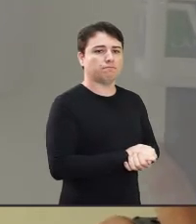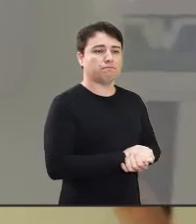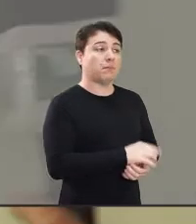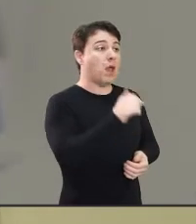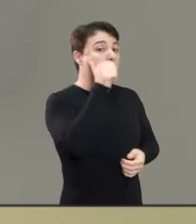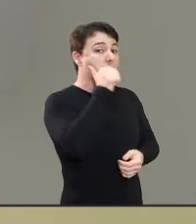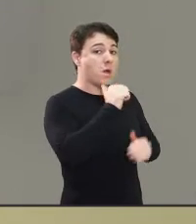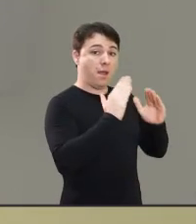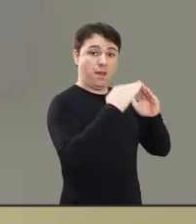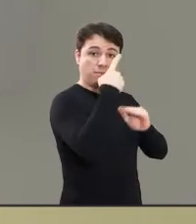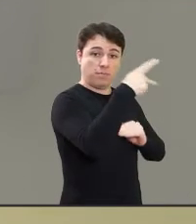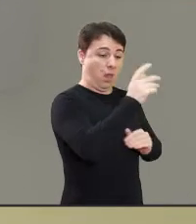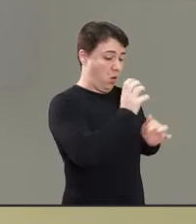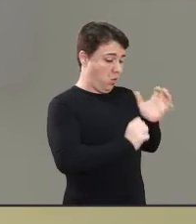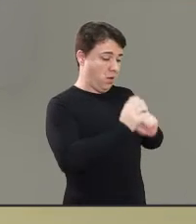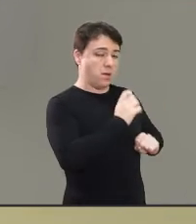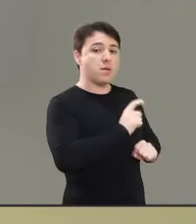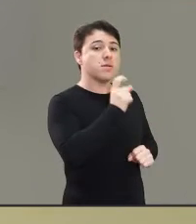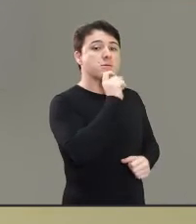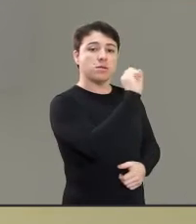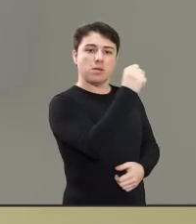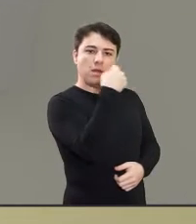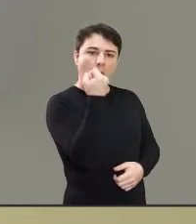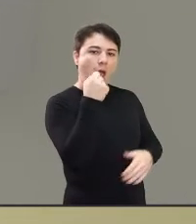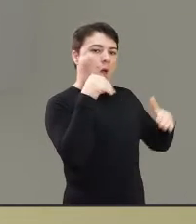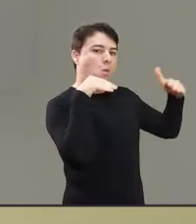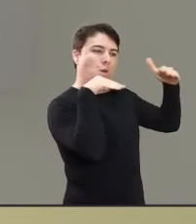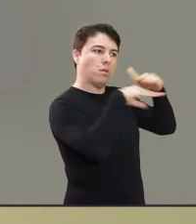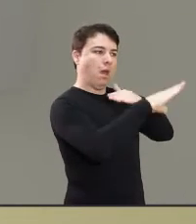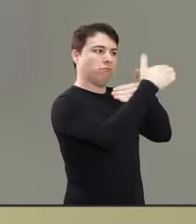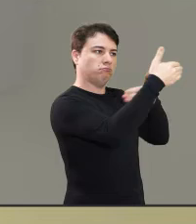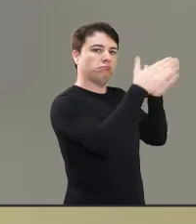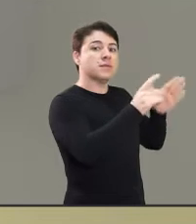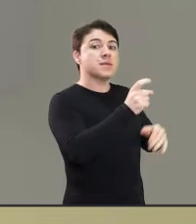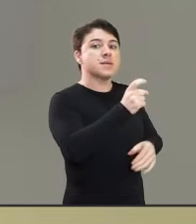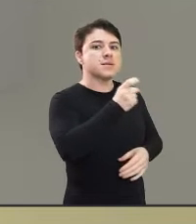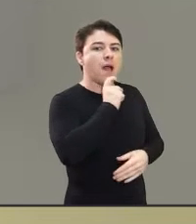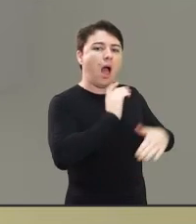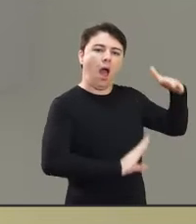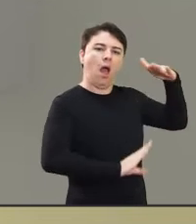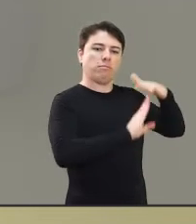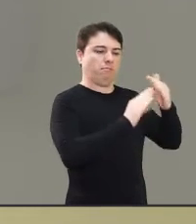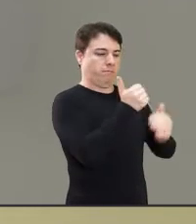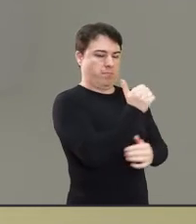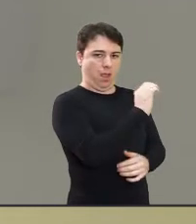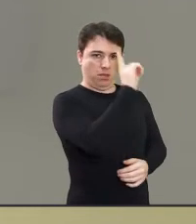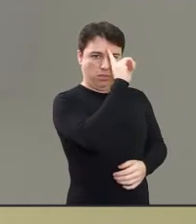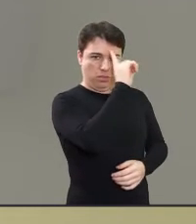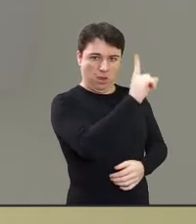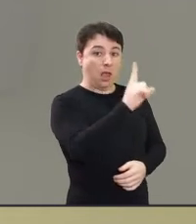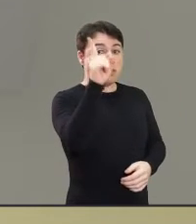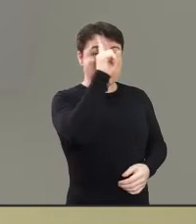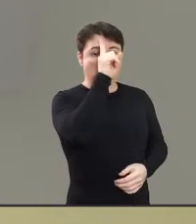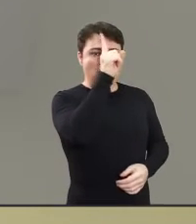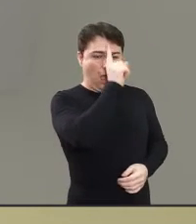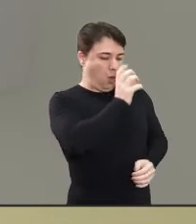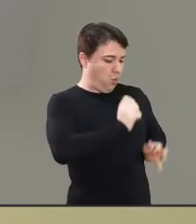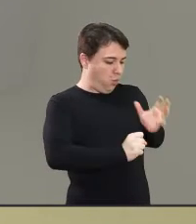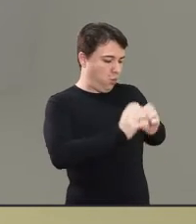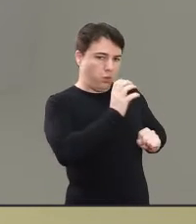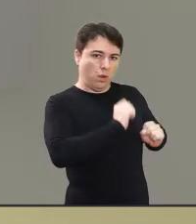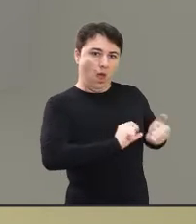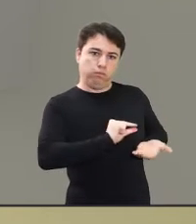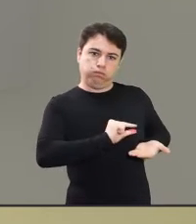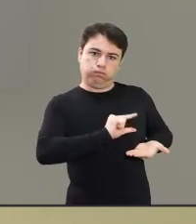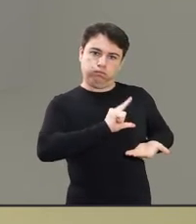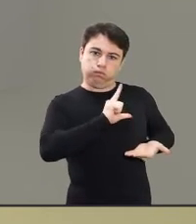armazenamento do leite? Na casa dela, o leite pode ficar armazenado durante 10 dias em freezer e ela pode ir